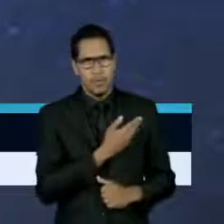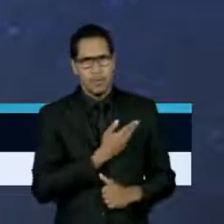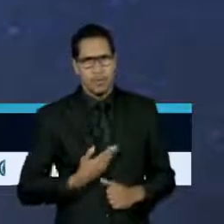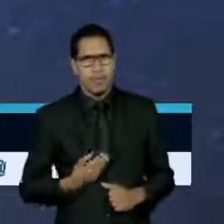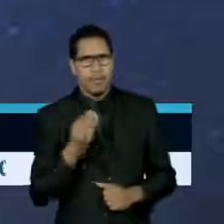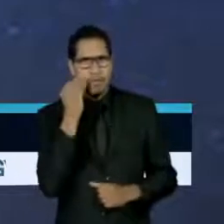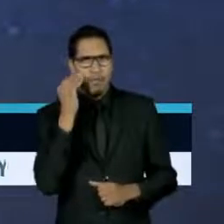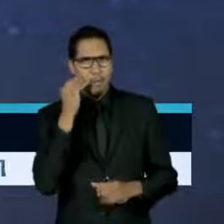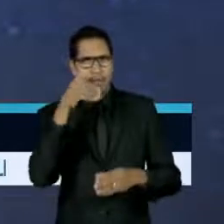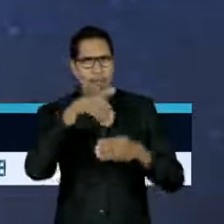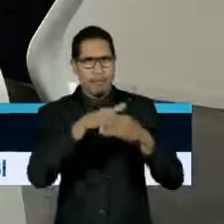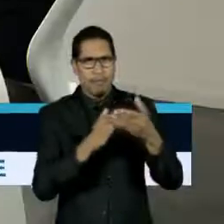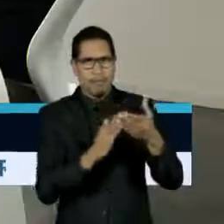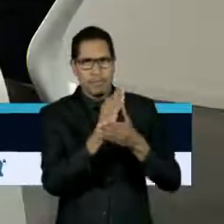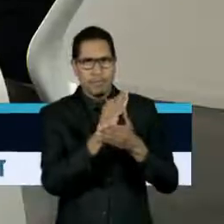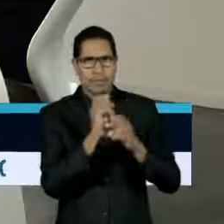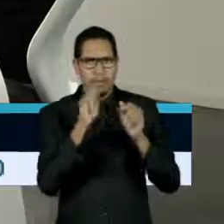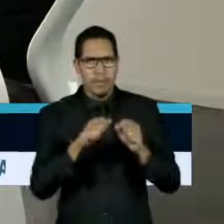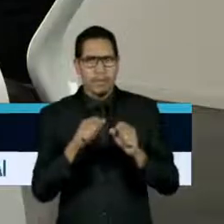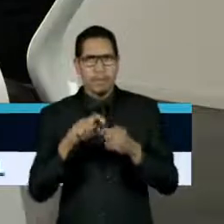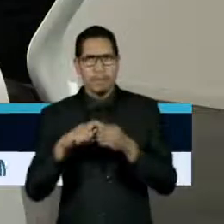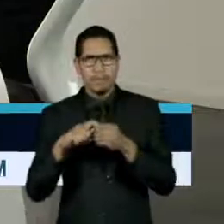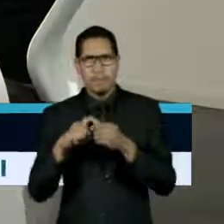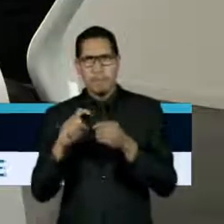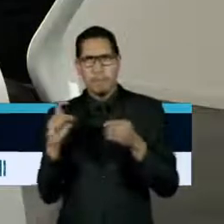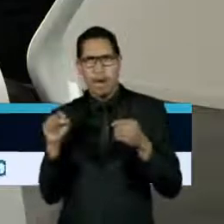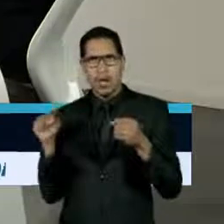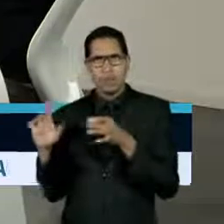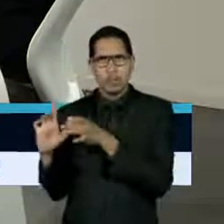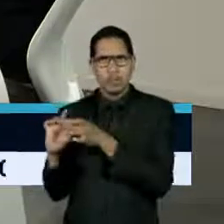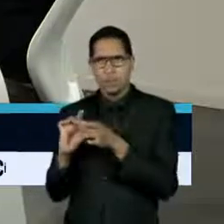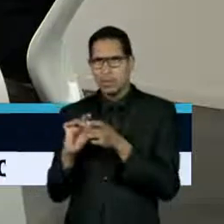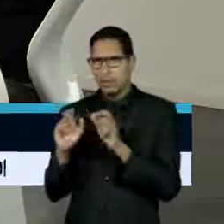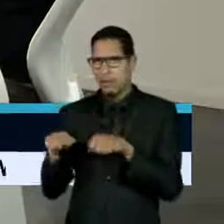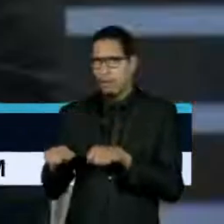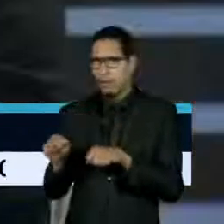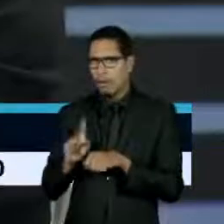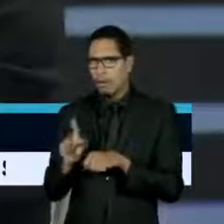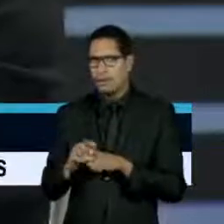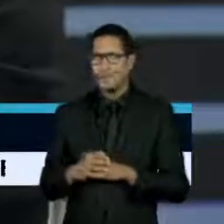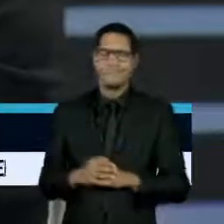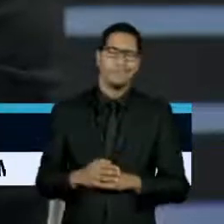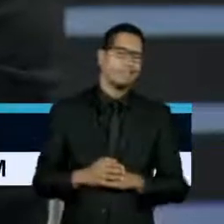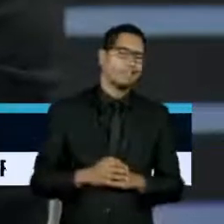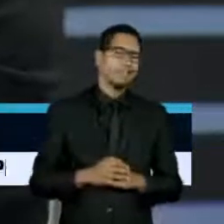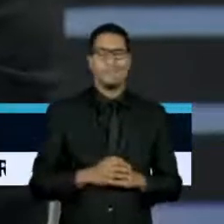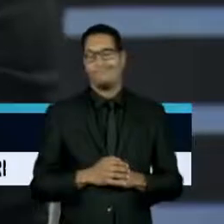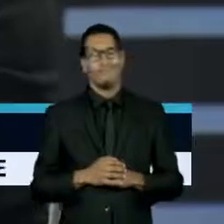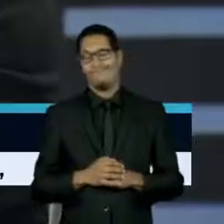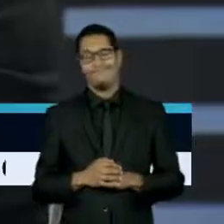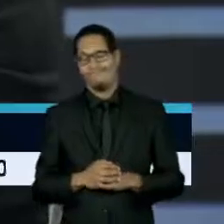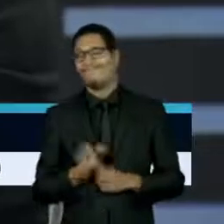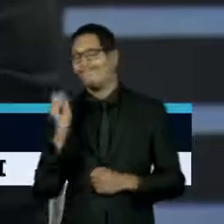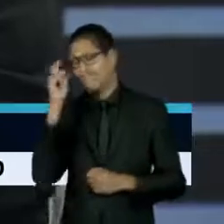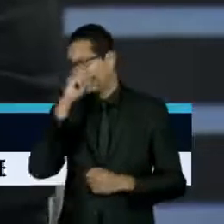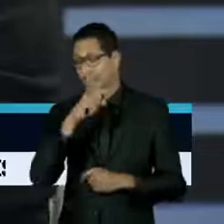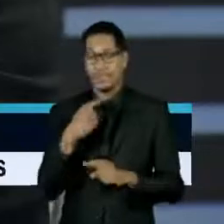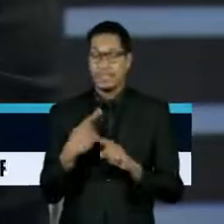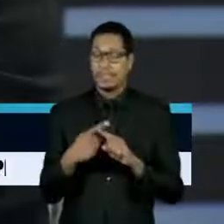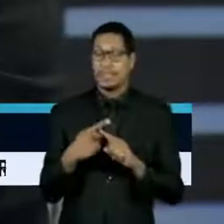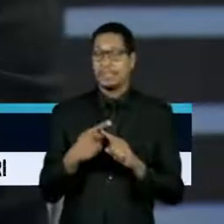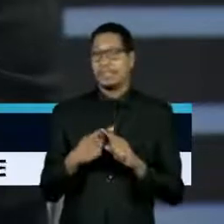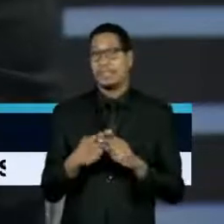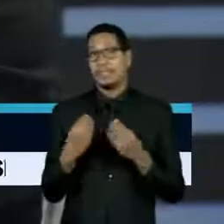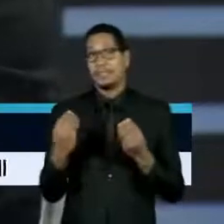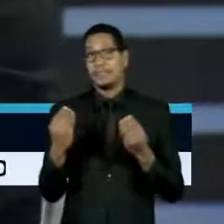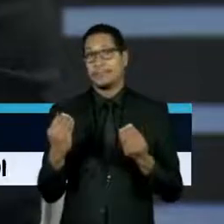notícias ruins no cenário econômico? Olha, Ana, eu acho muito difícil. Eu acho muito difícil. Não tem instrumentos nesse momento. Esse é o